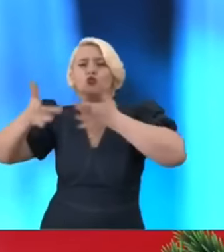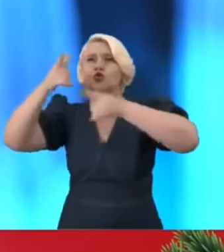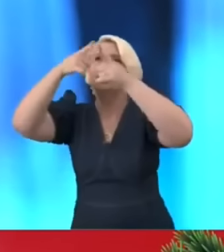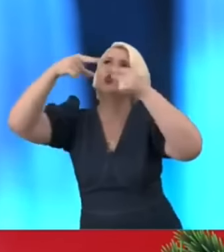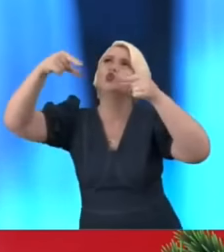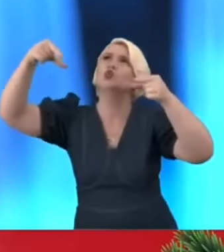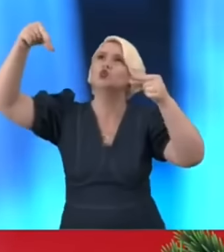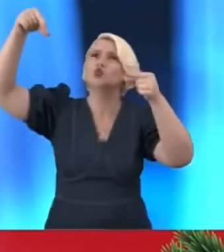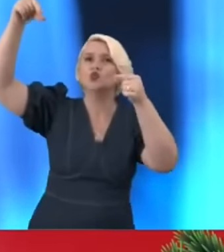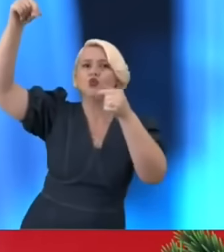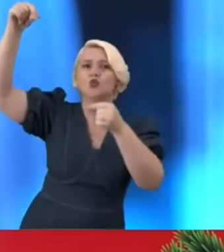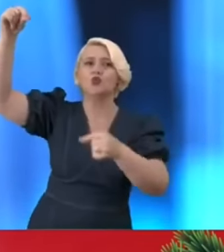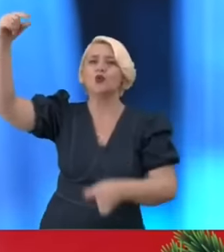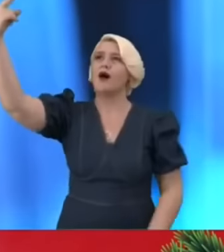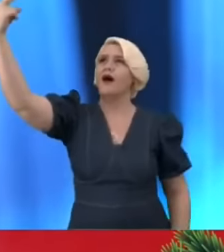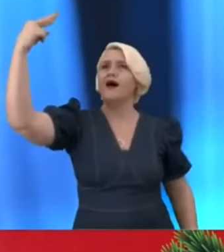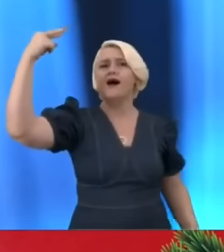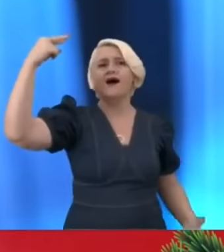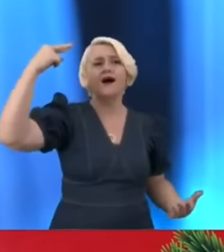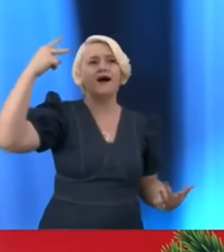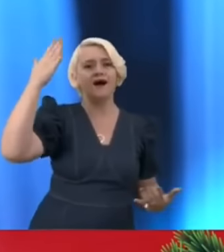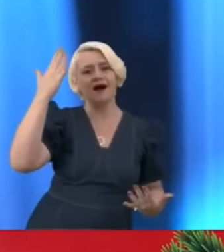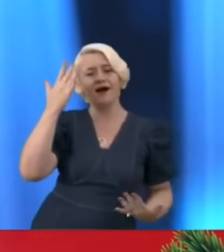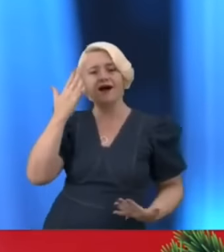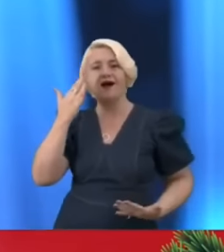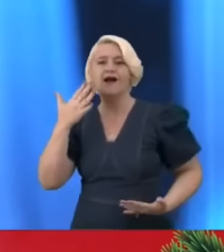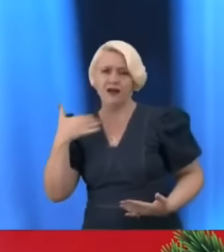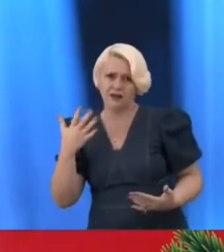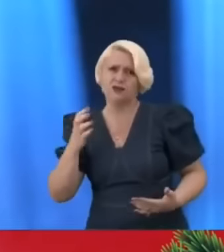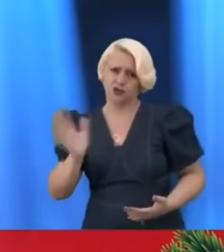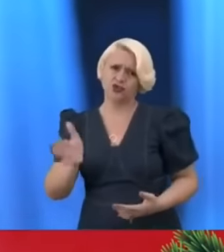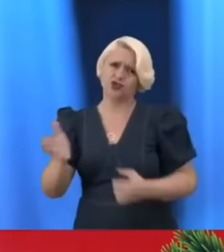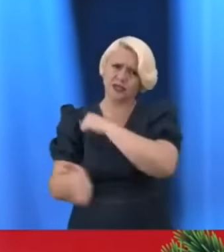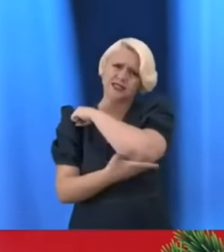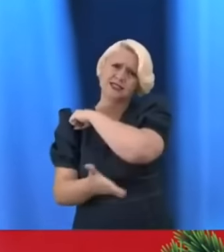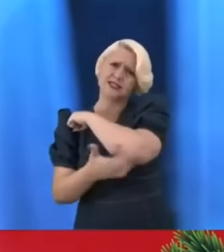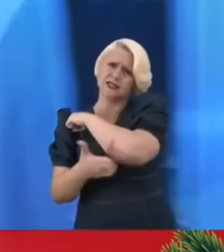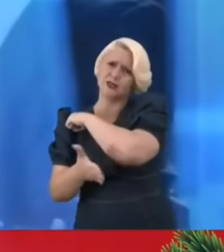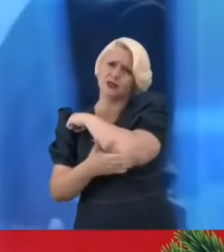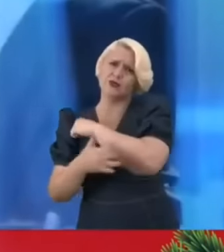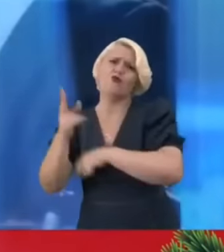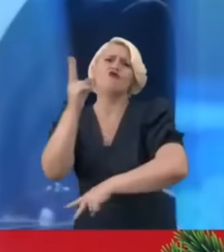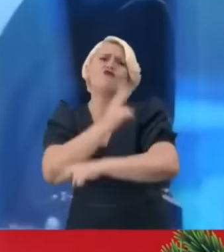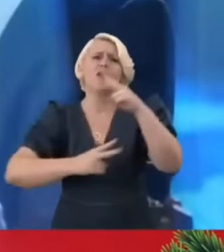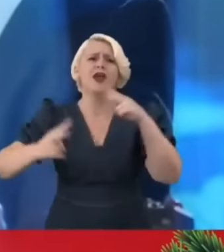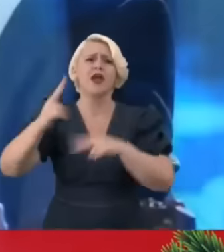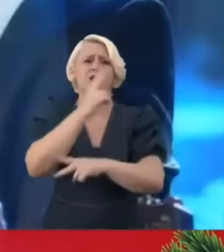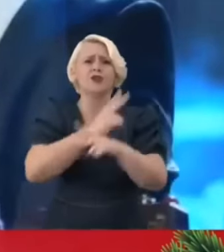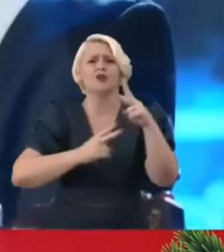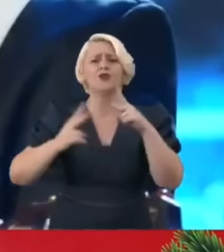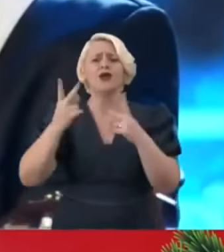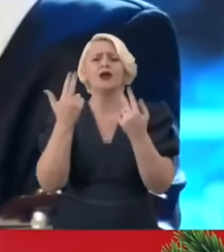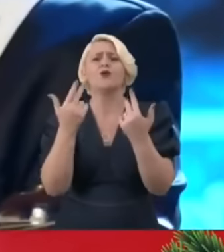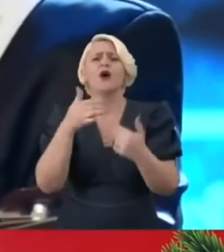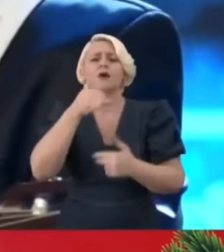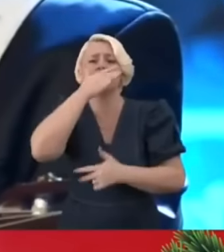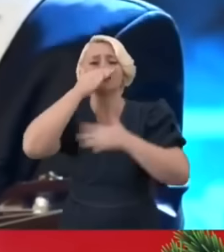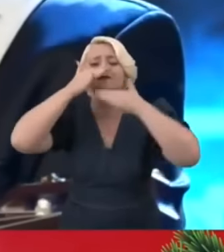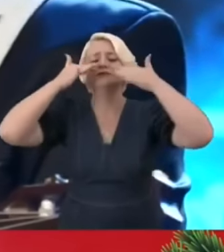de testemunha. Eu tô até com ciúme. O vento deve estar usando o